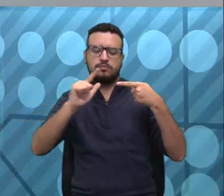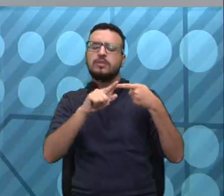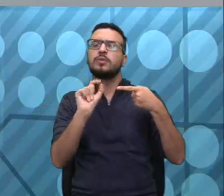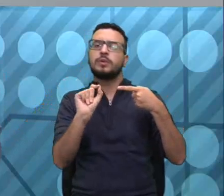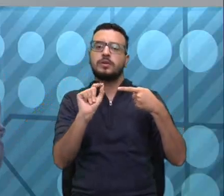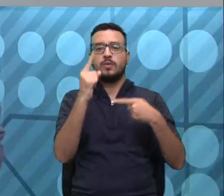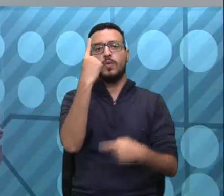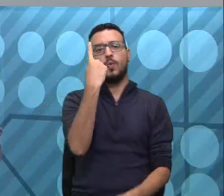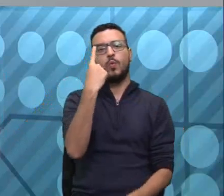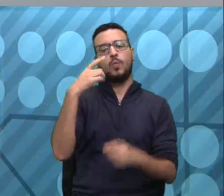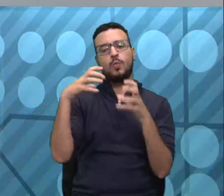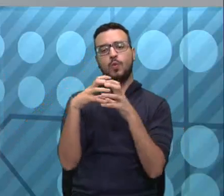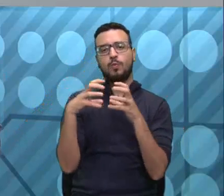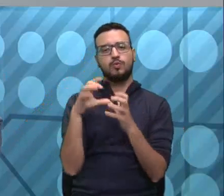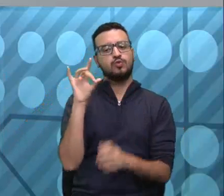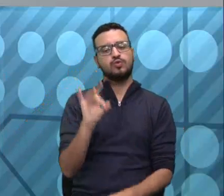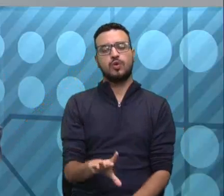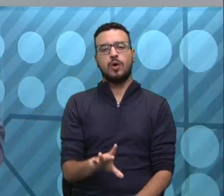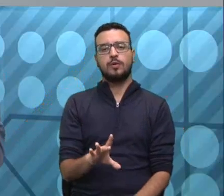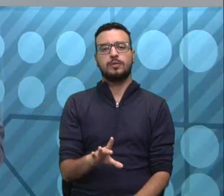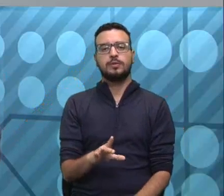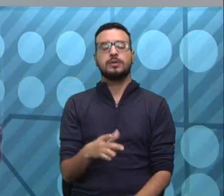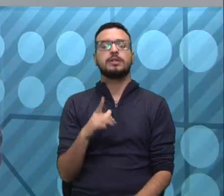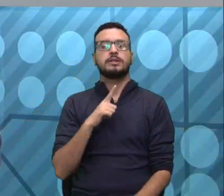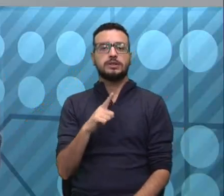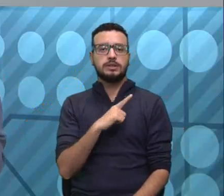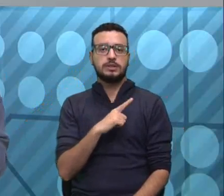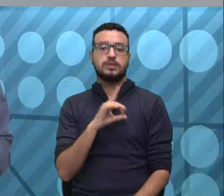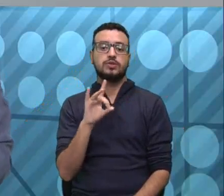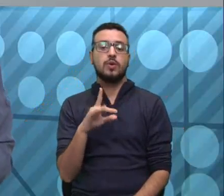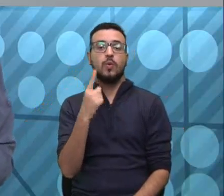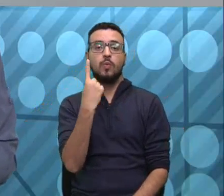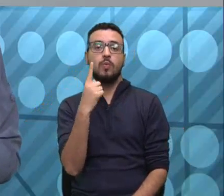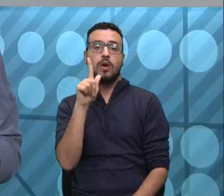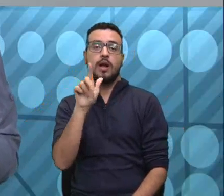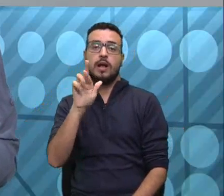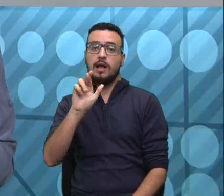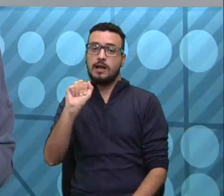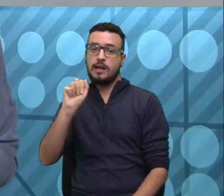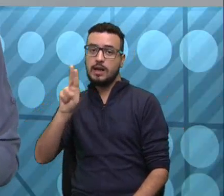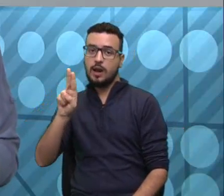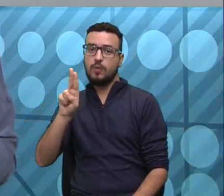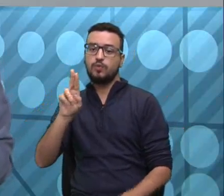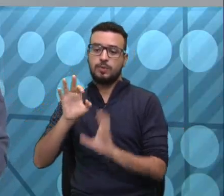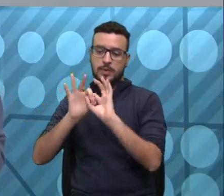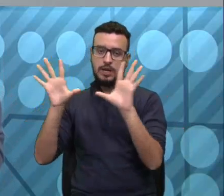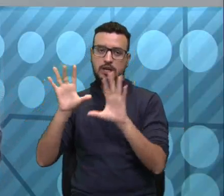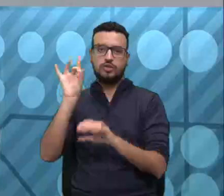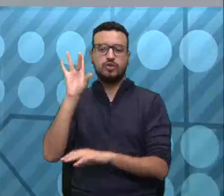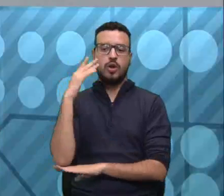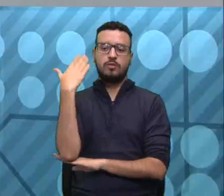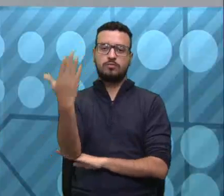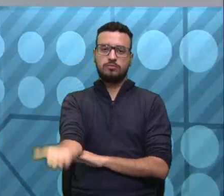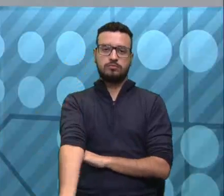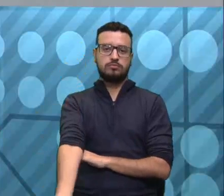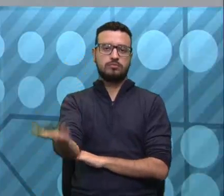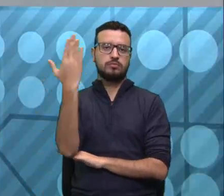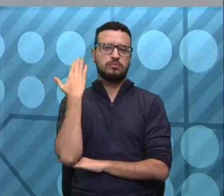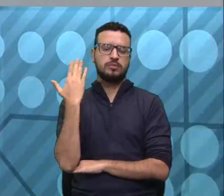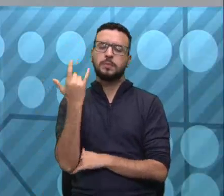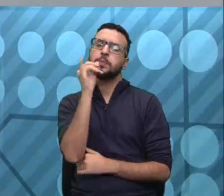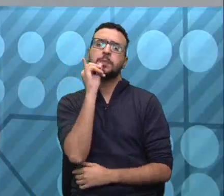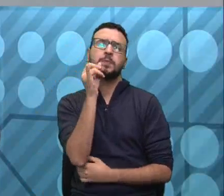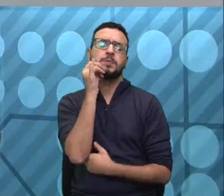ela faz um grupo de movimentos, ela possui um grau de liberdade, flexão e extensão. Ah, professor, qual